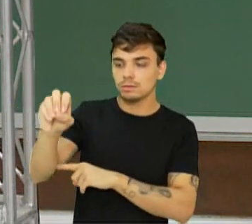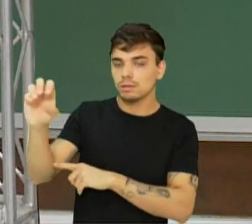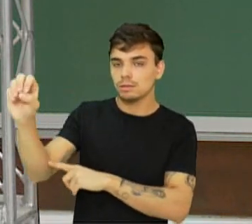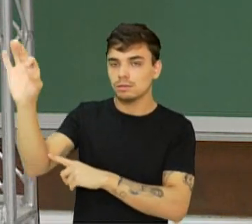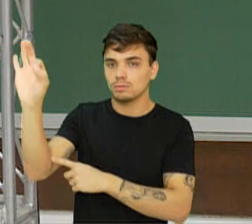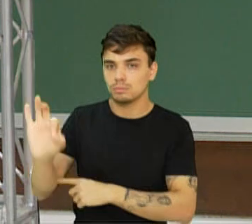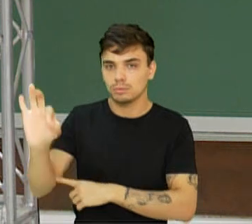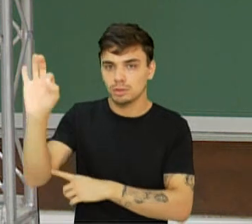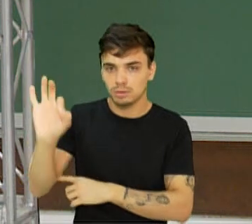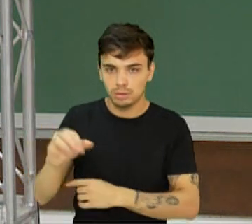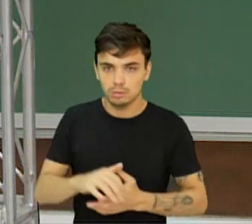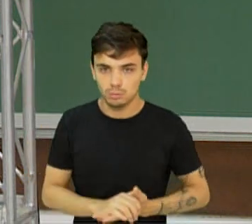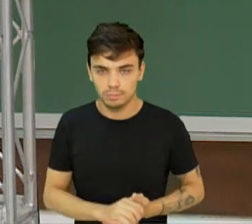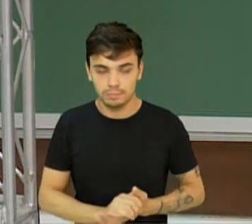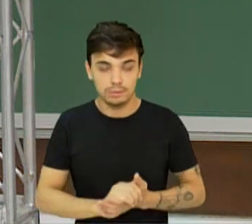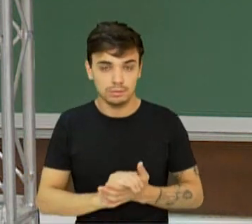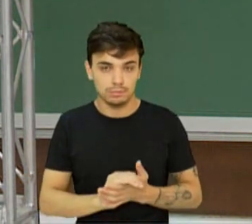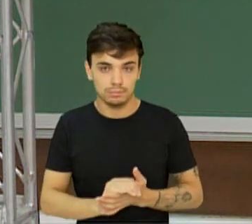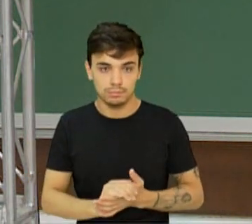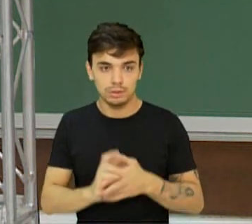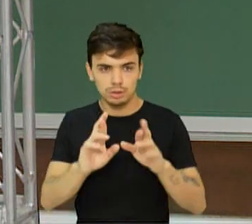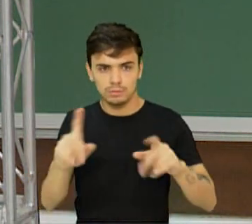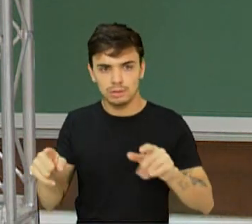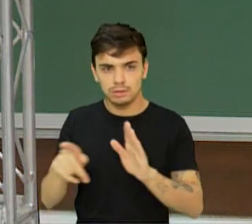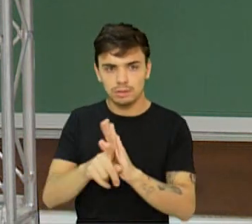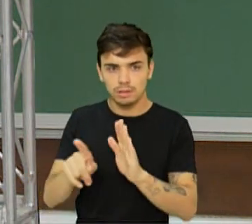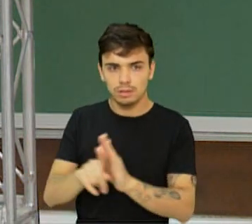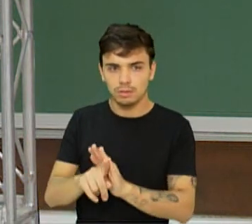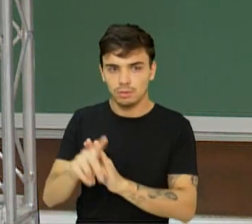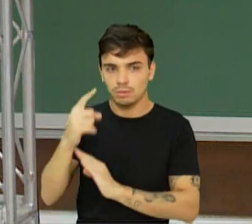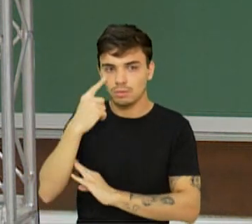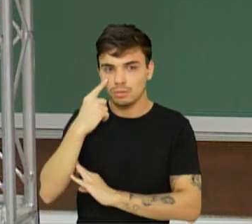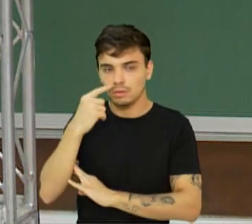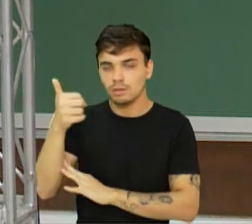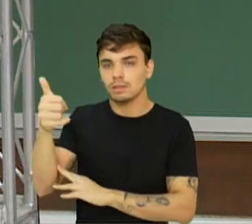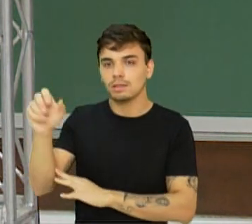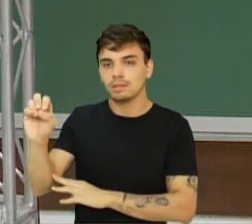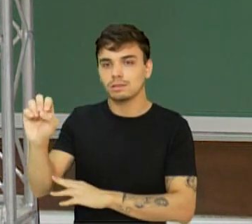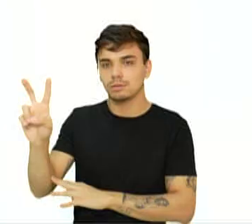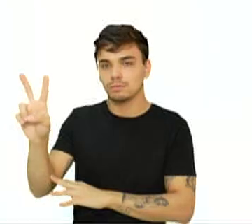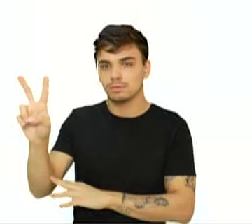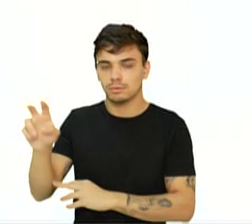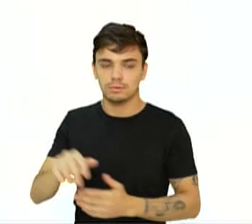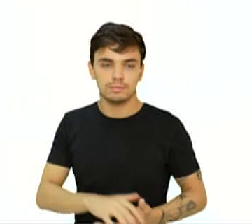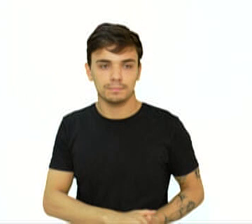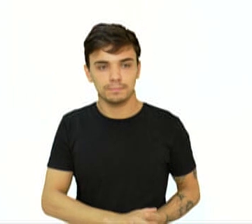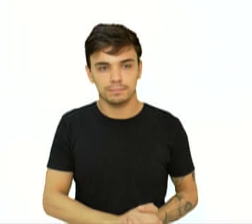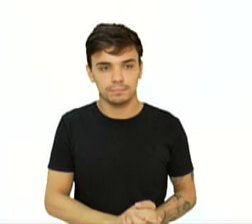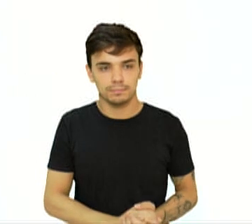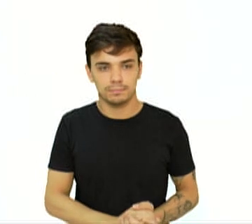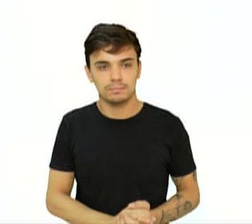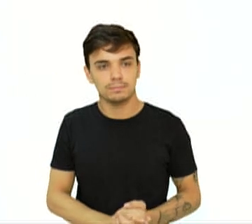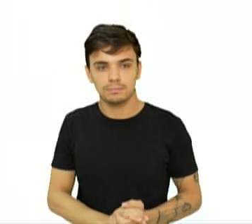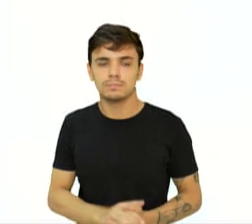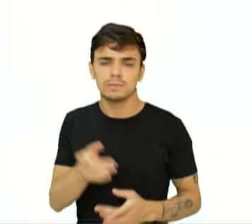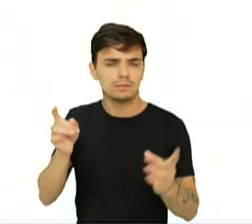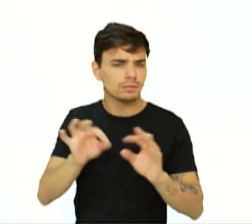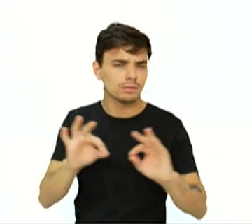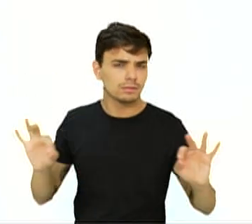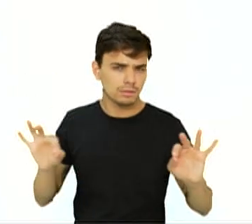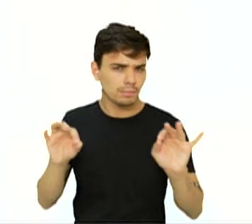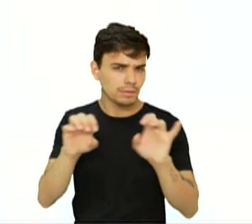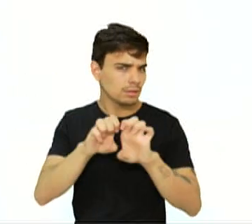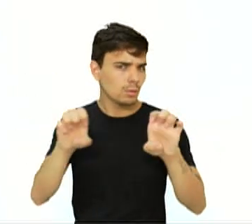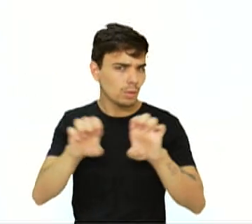a diferença me dá o que falta para o 100%, que é 10 volts, ok? Uma equação simples,